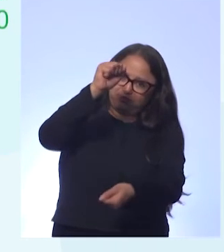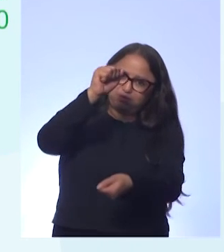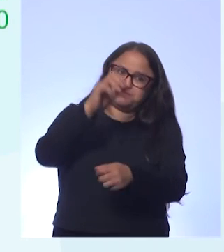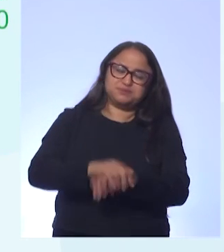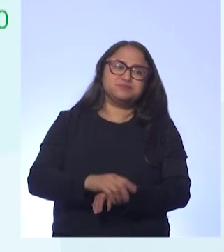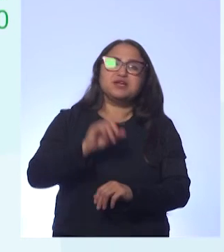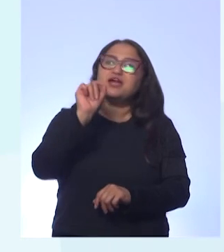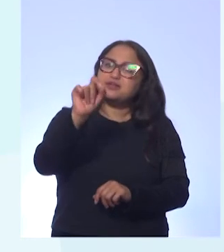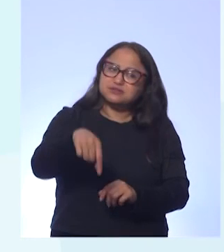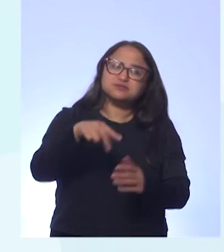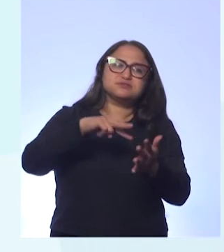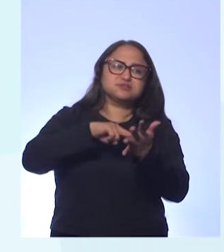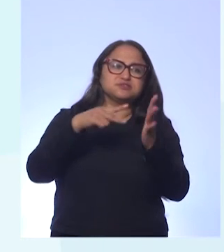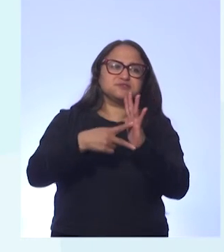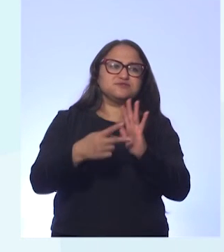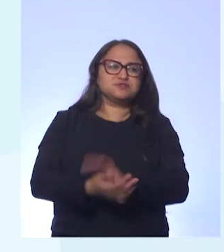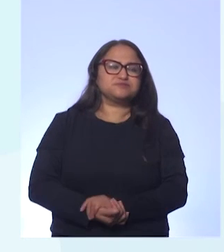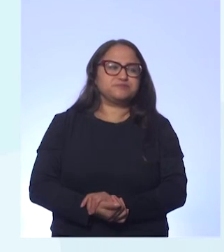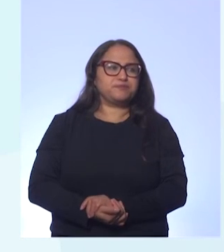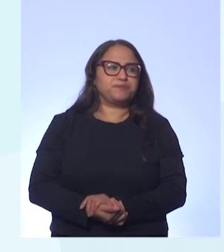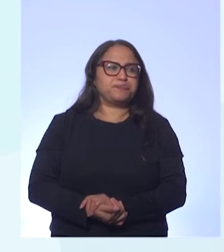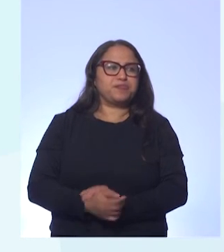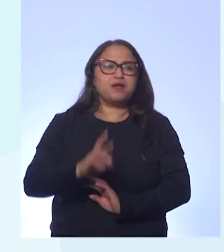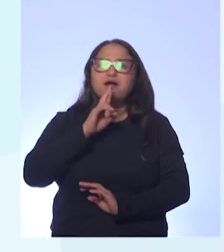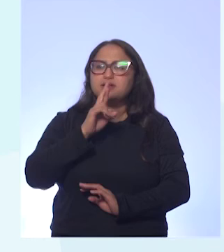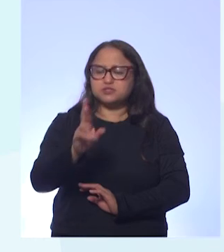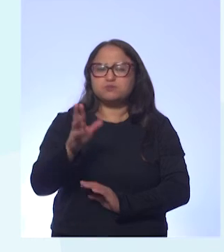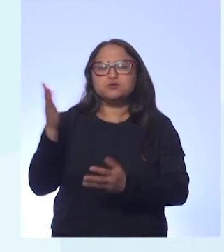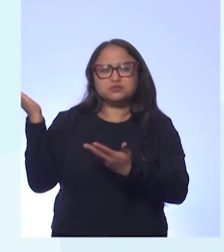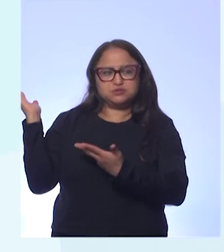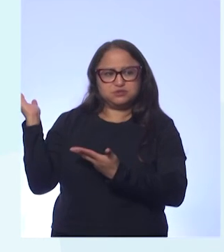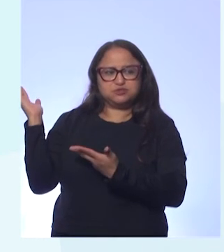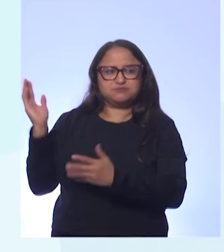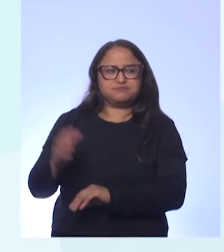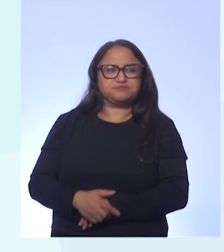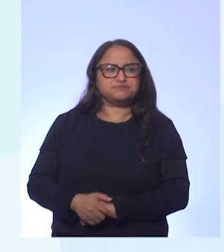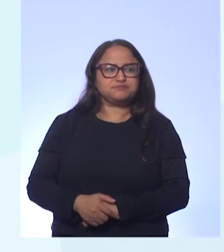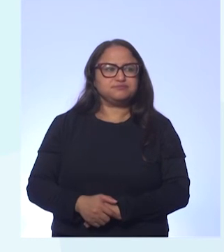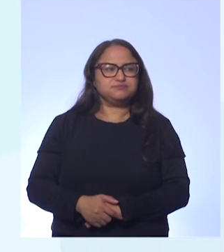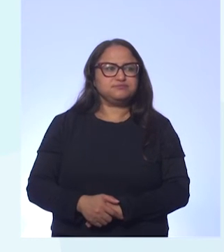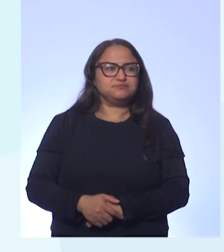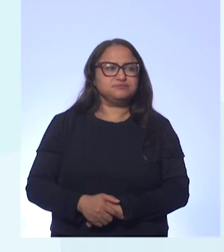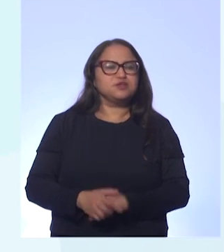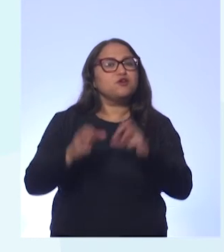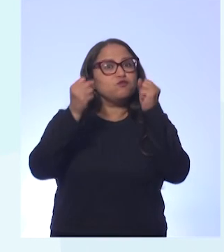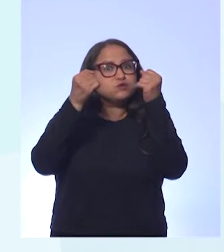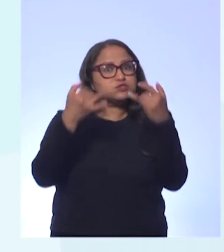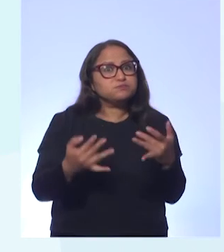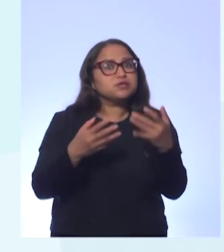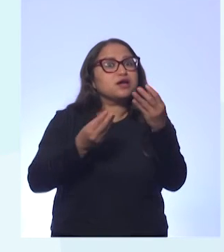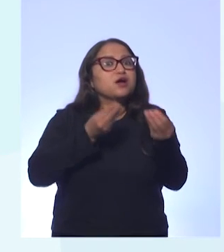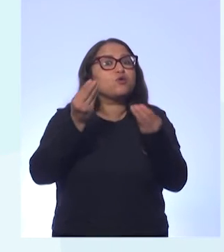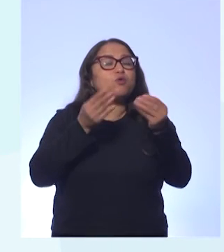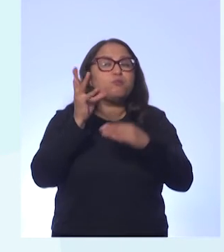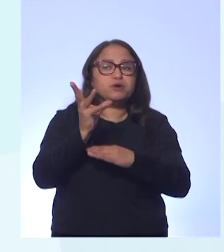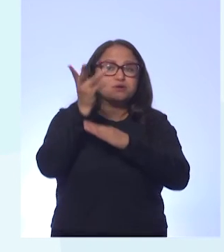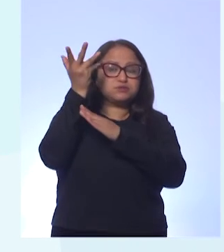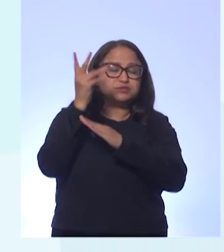tá certo? Eu coloquei uma resposta aqui para vocês. Deixa eu apagar aqui primeiro. E eu vou explicar como que vai